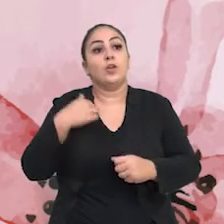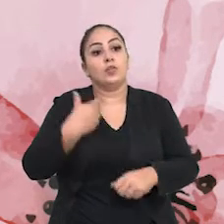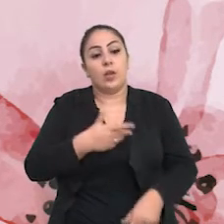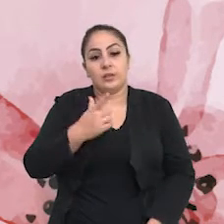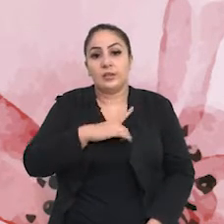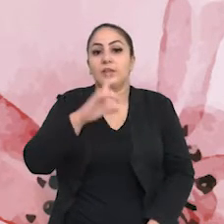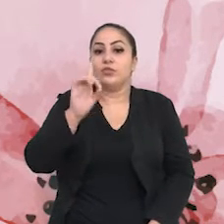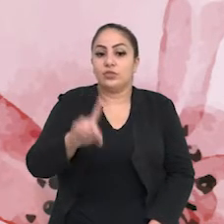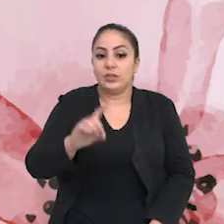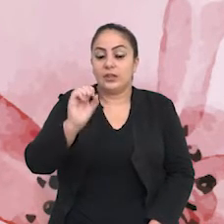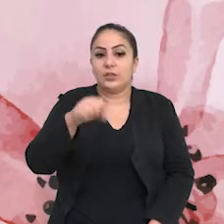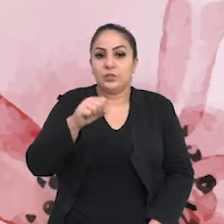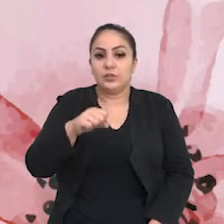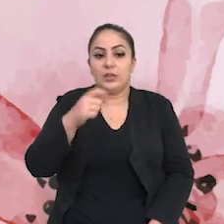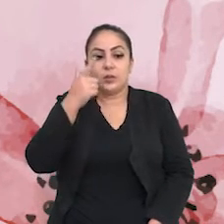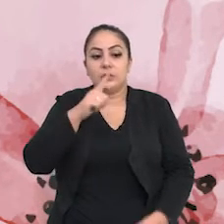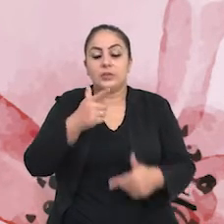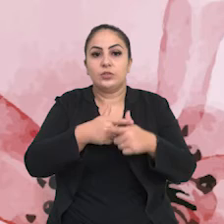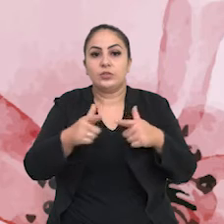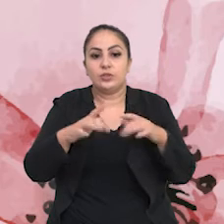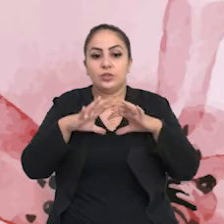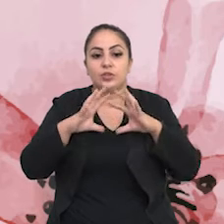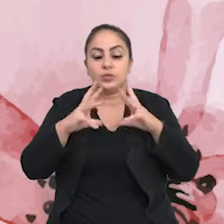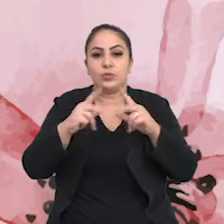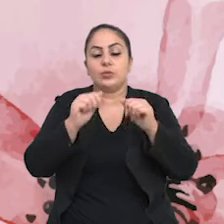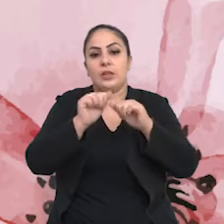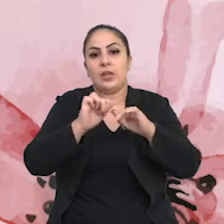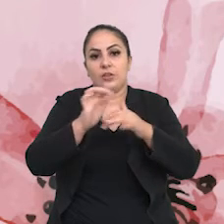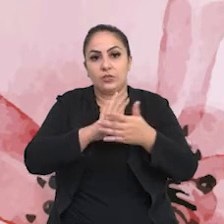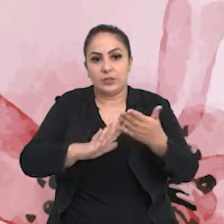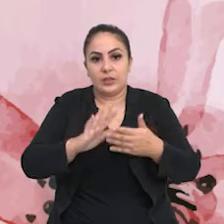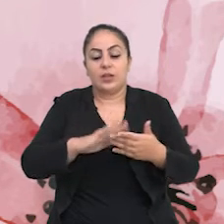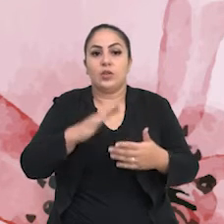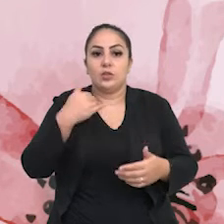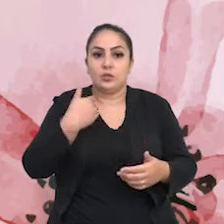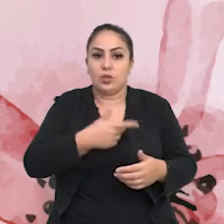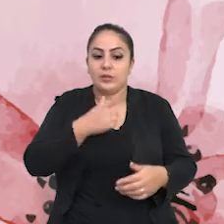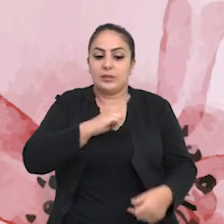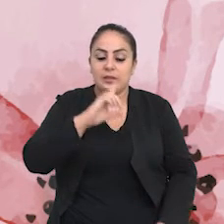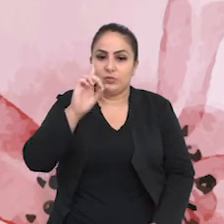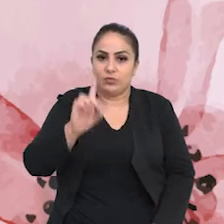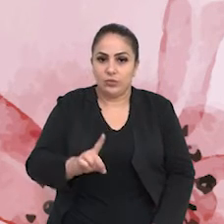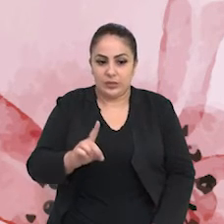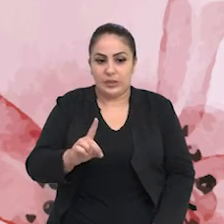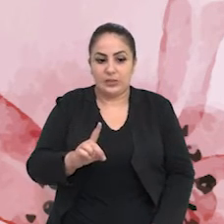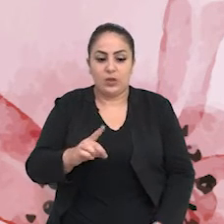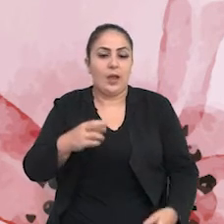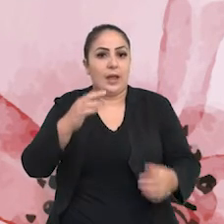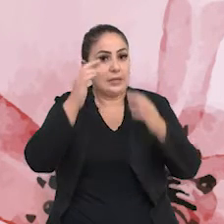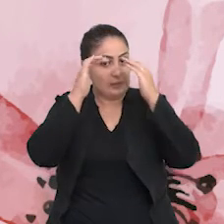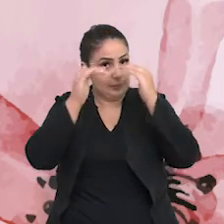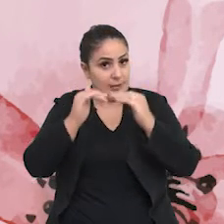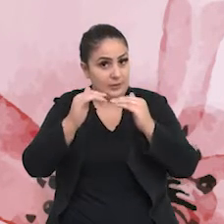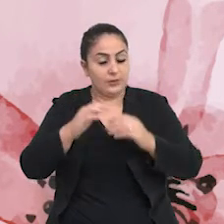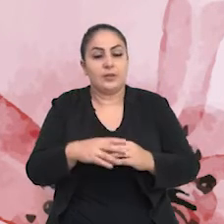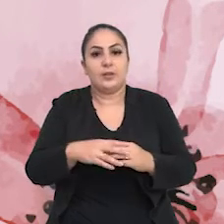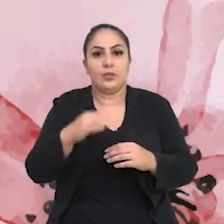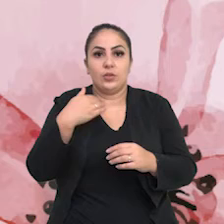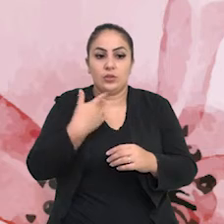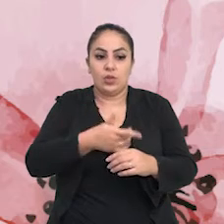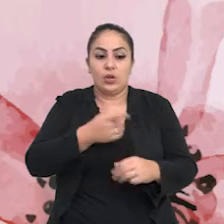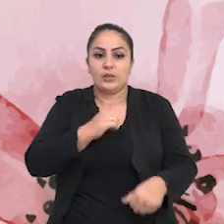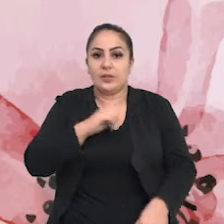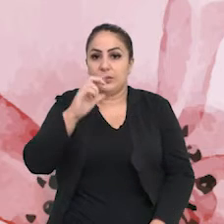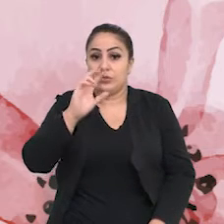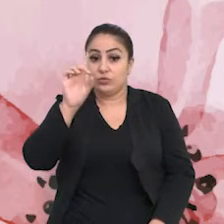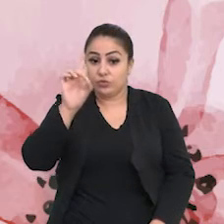temos direito à divisão das tarefas, nós temos direito a respeito,